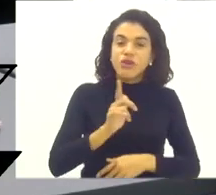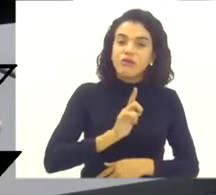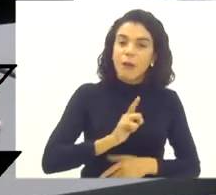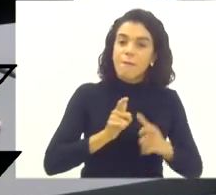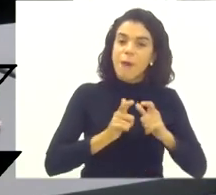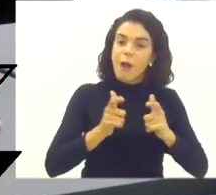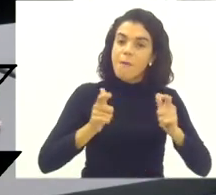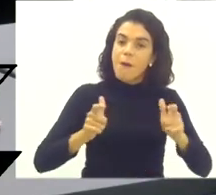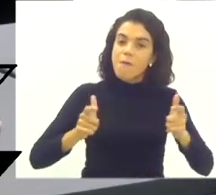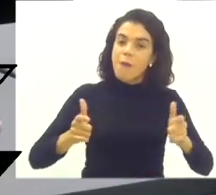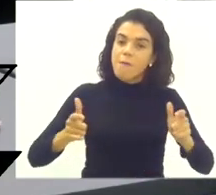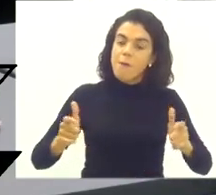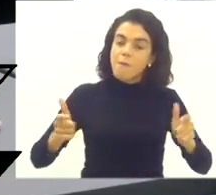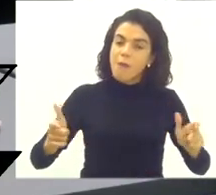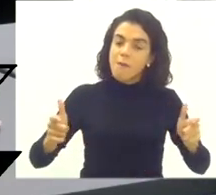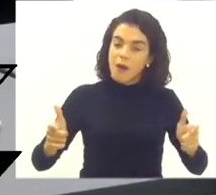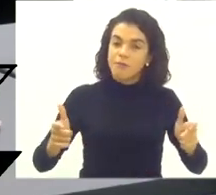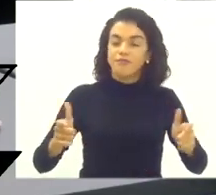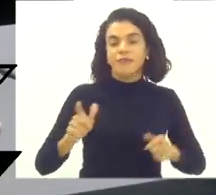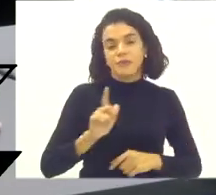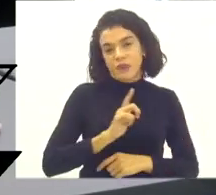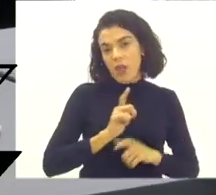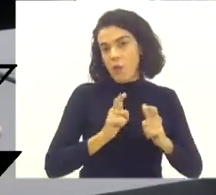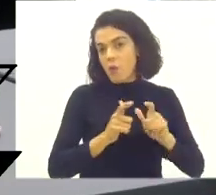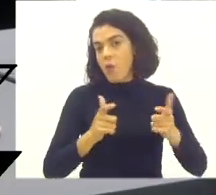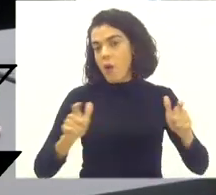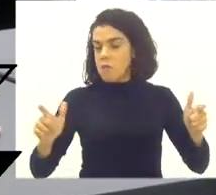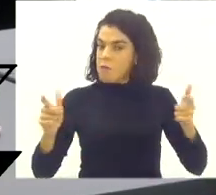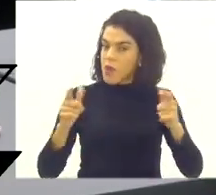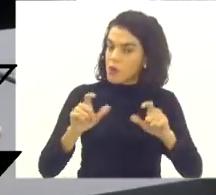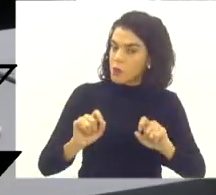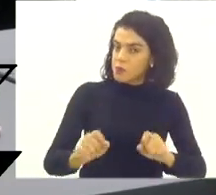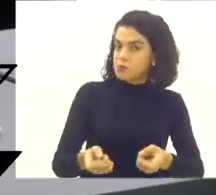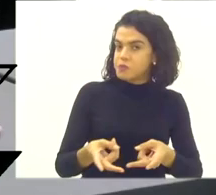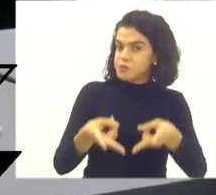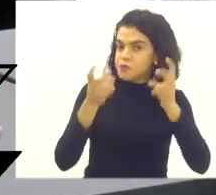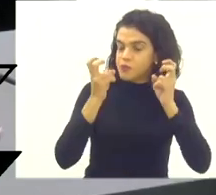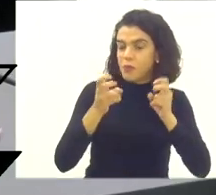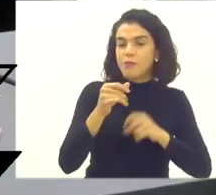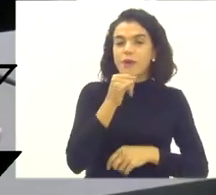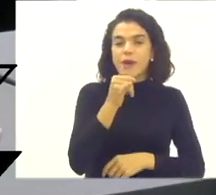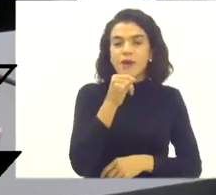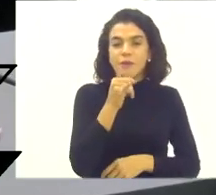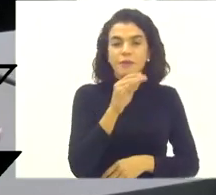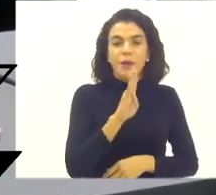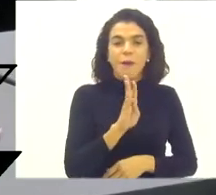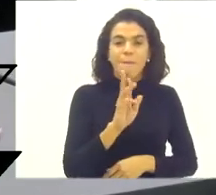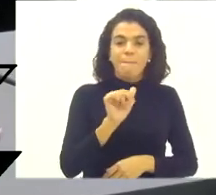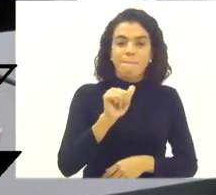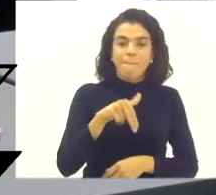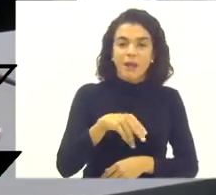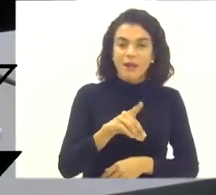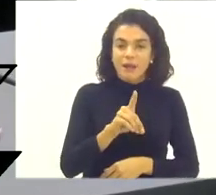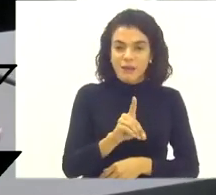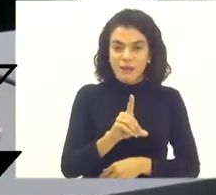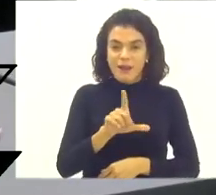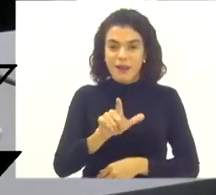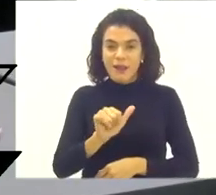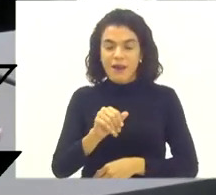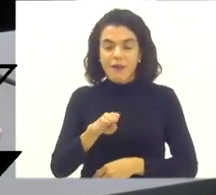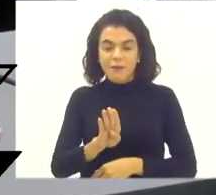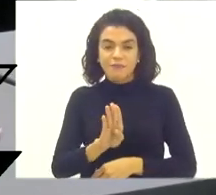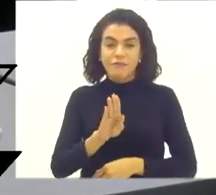também a gente tem um aumento expressivo tem dados por exemplo da Brandi Lab que aumentou de